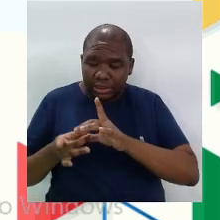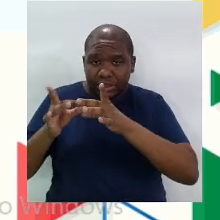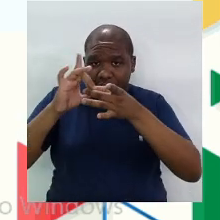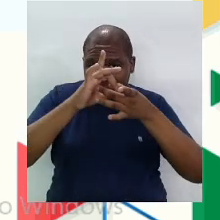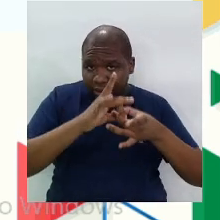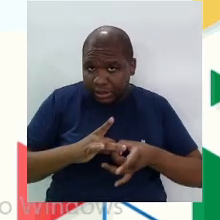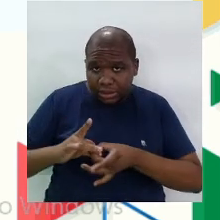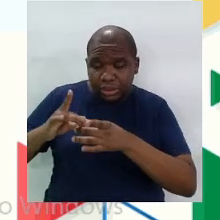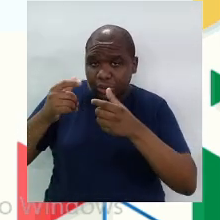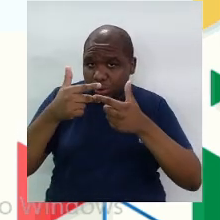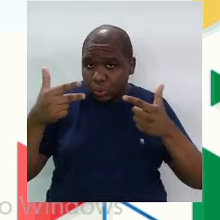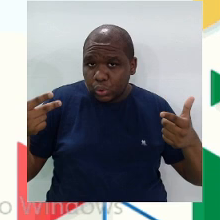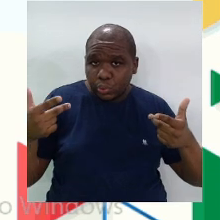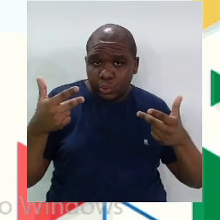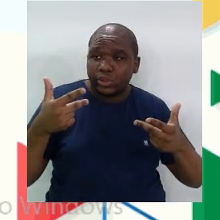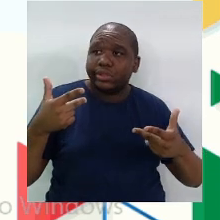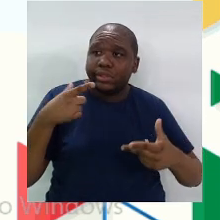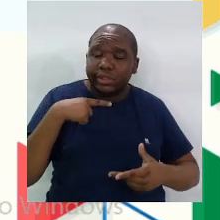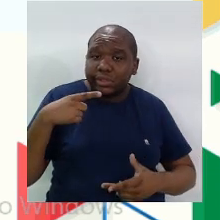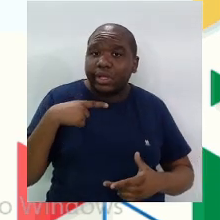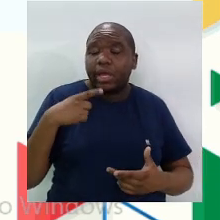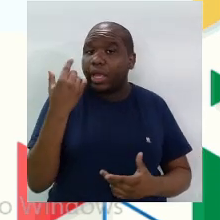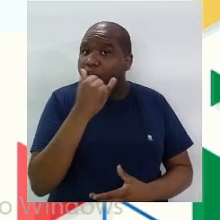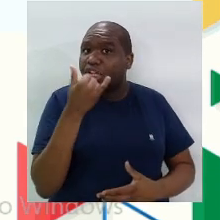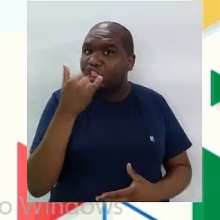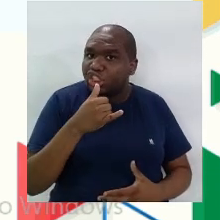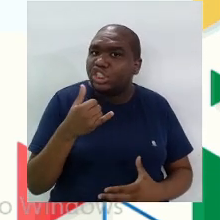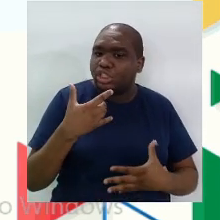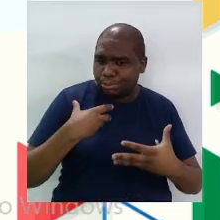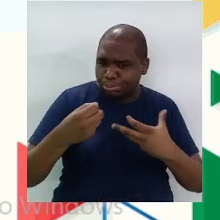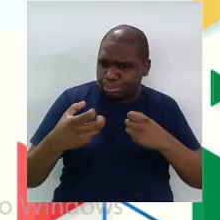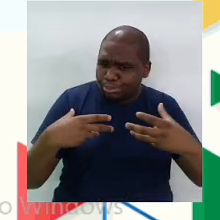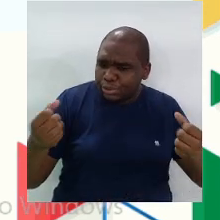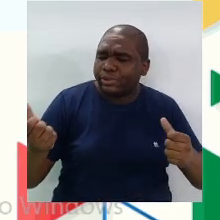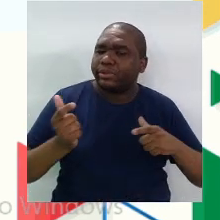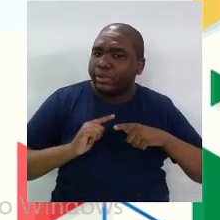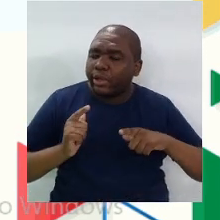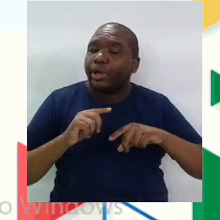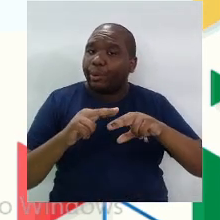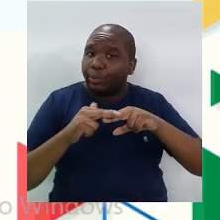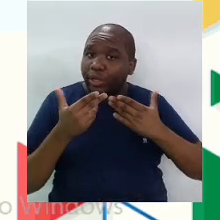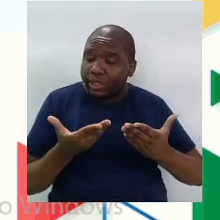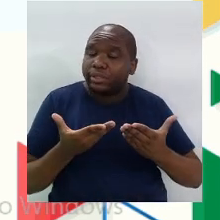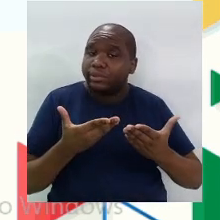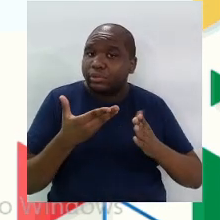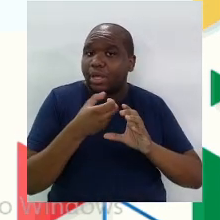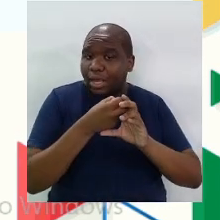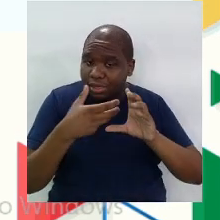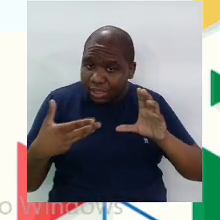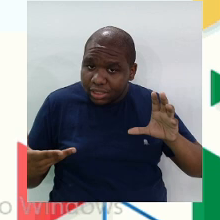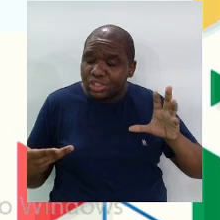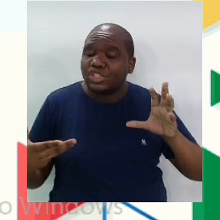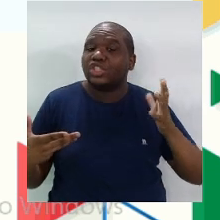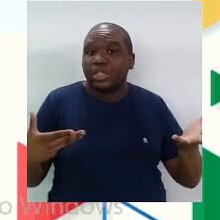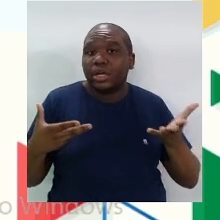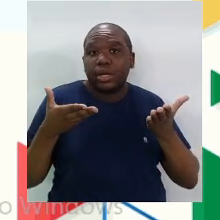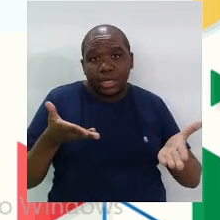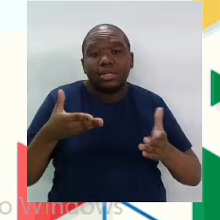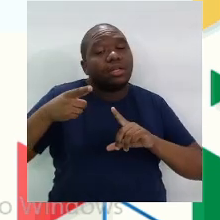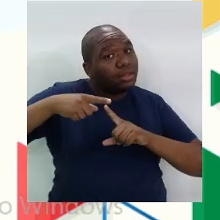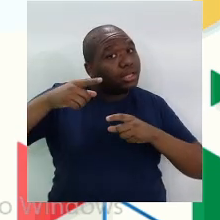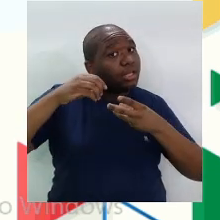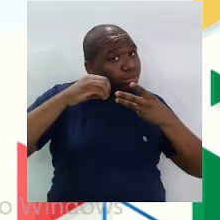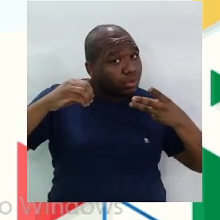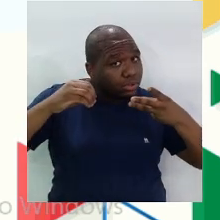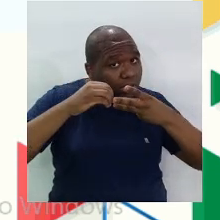vários filamentos proteicos. Então, por causa aí dessa característica, essas células